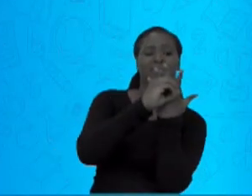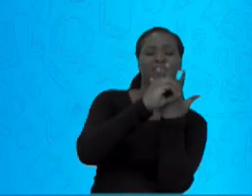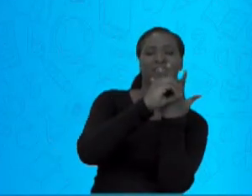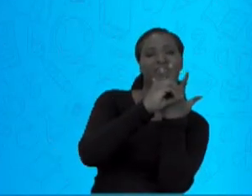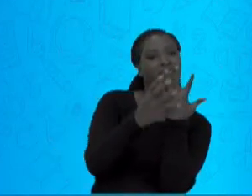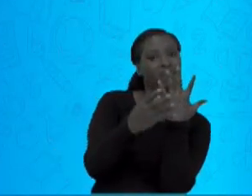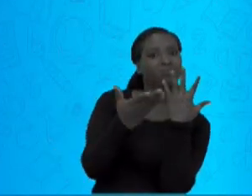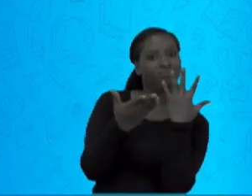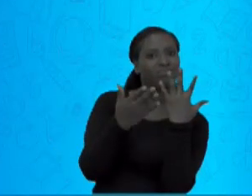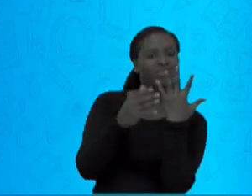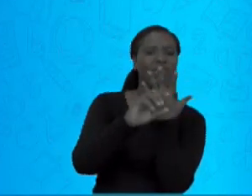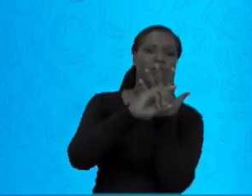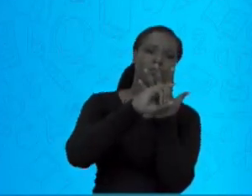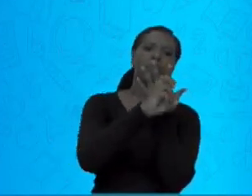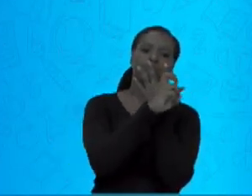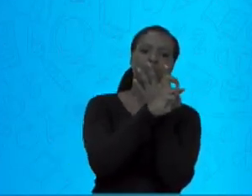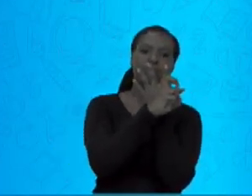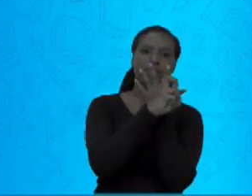milhar.